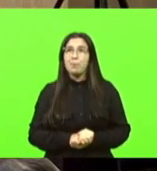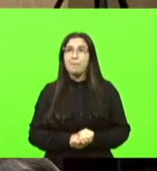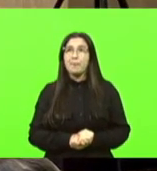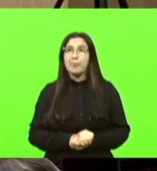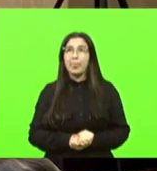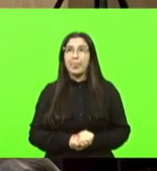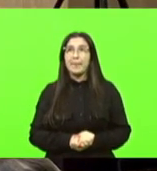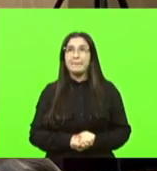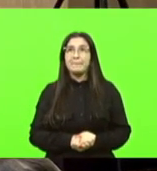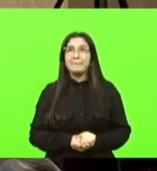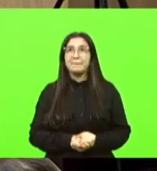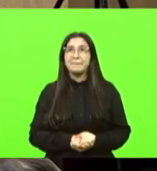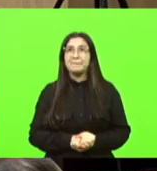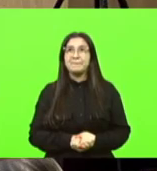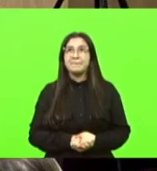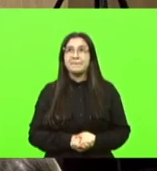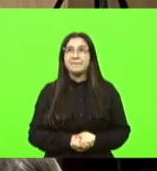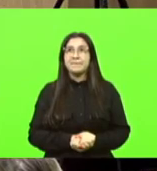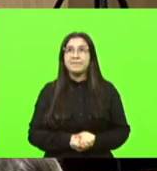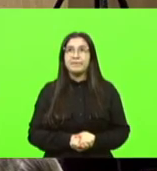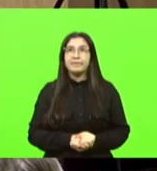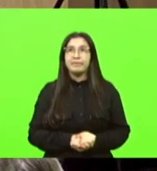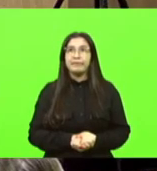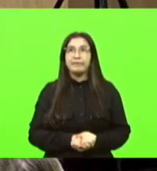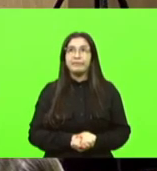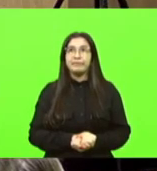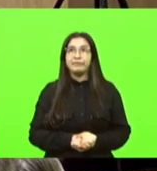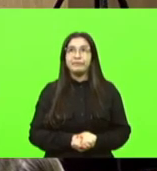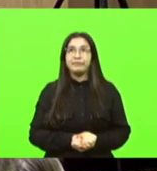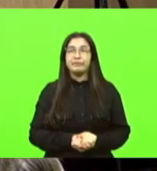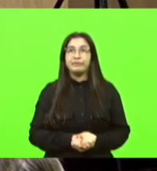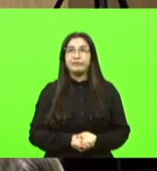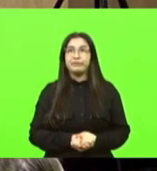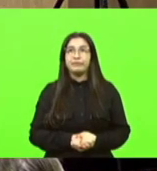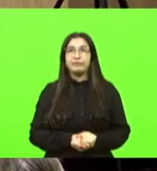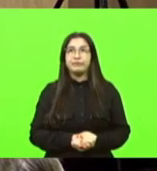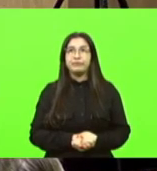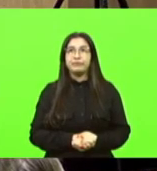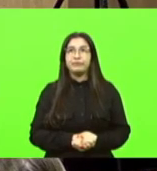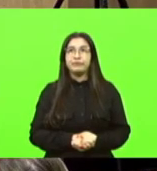o João e o João já tá a canção i